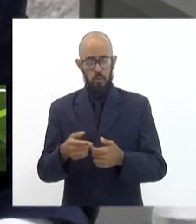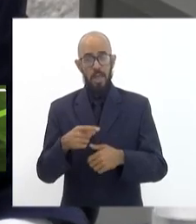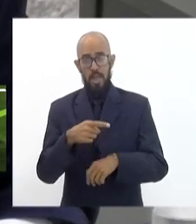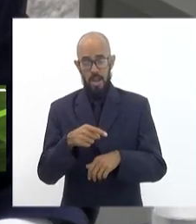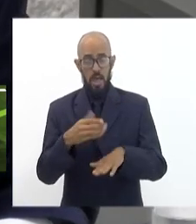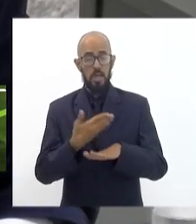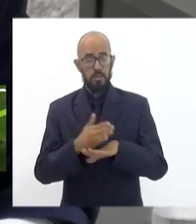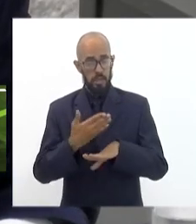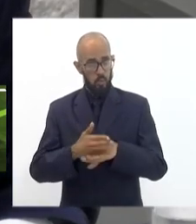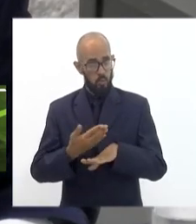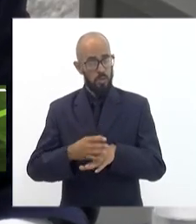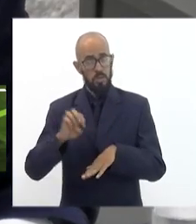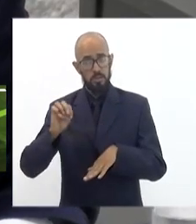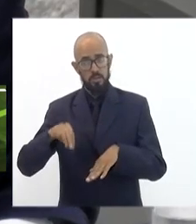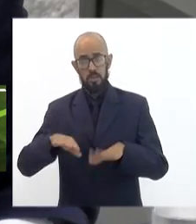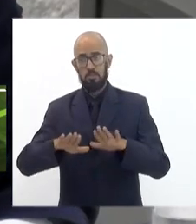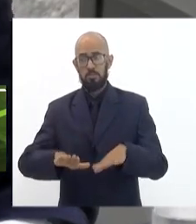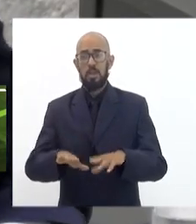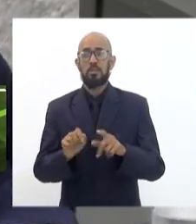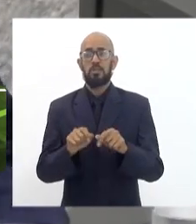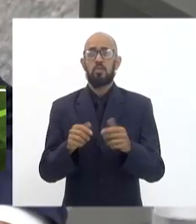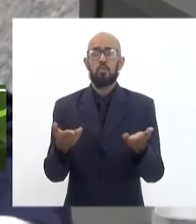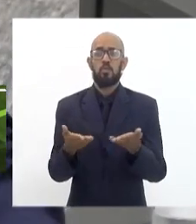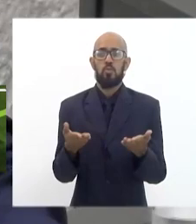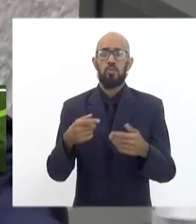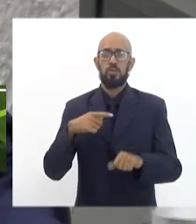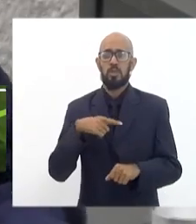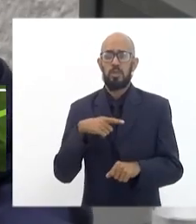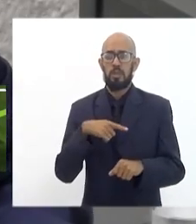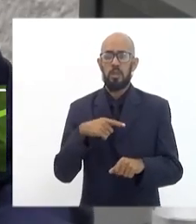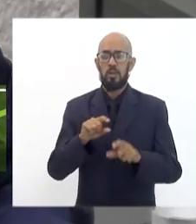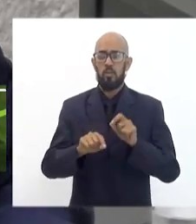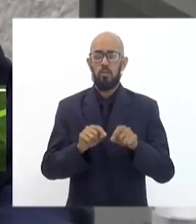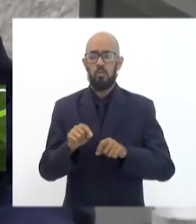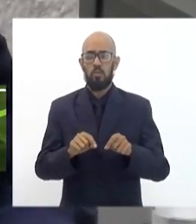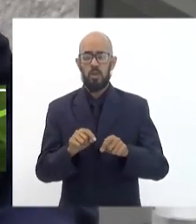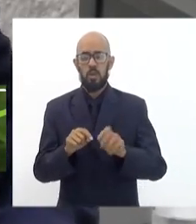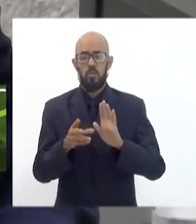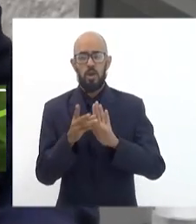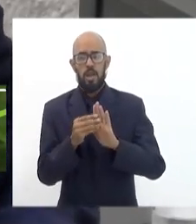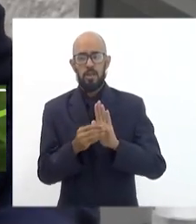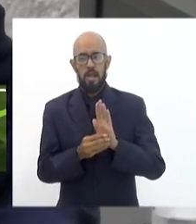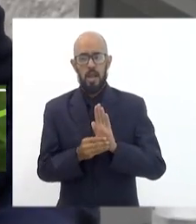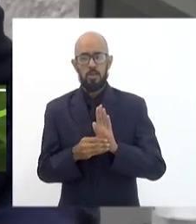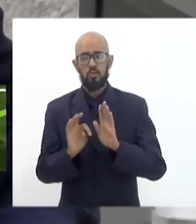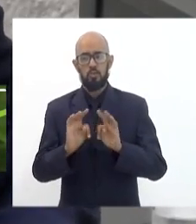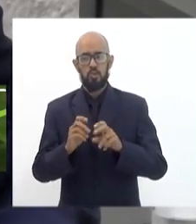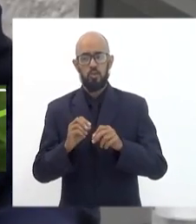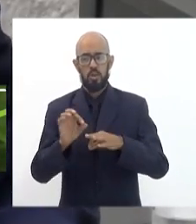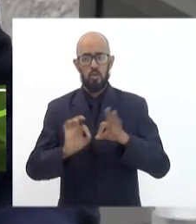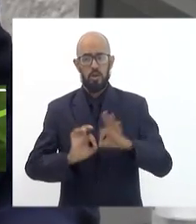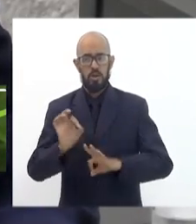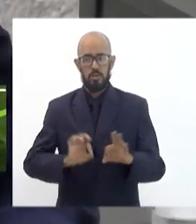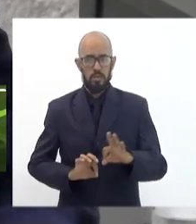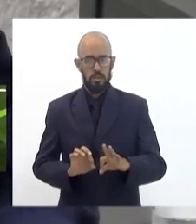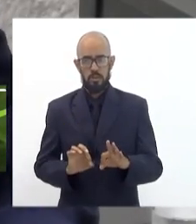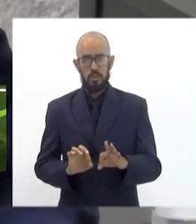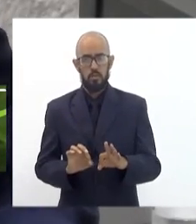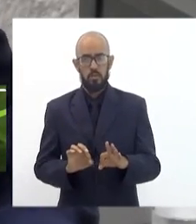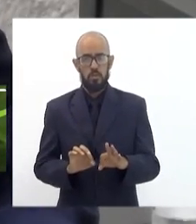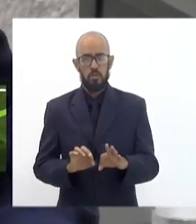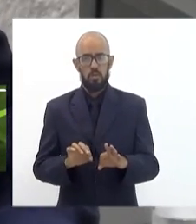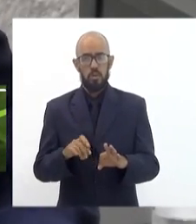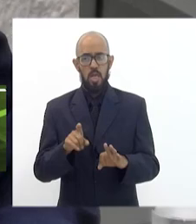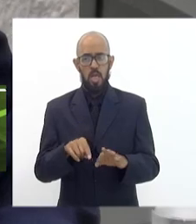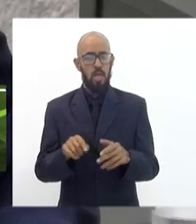também mas você tem hoje um acervo o cadastro organização o programa